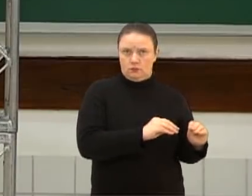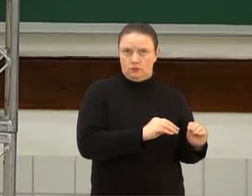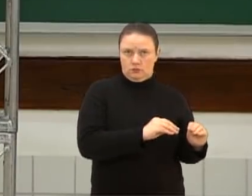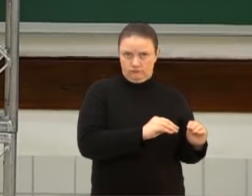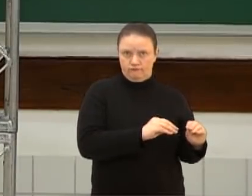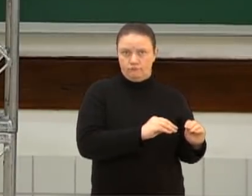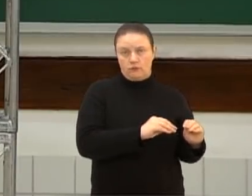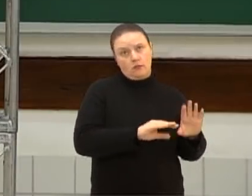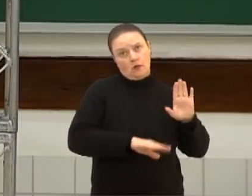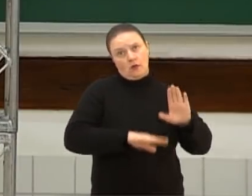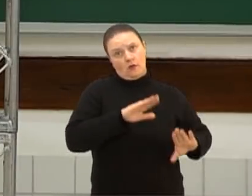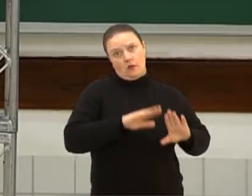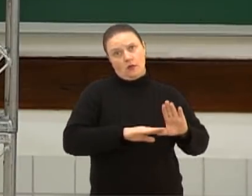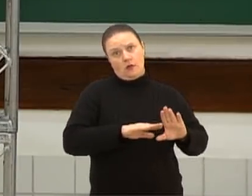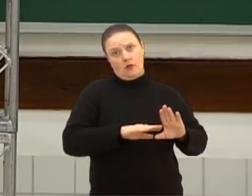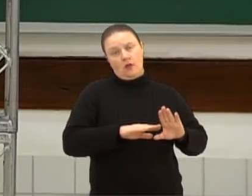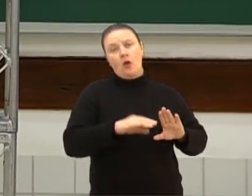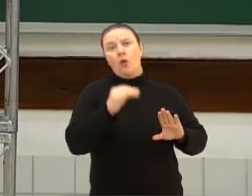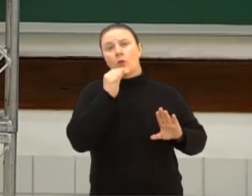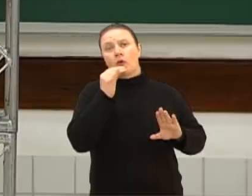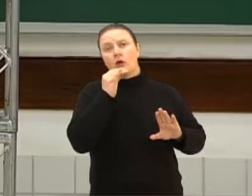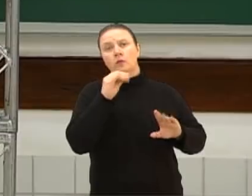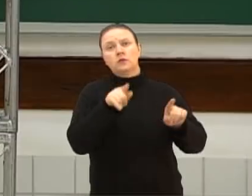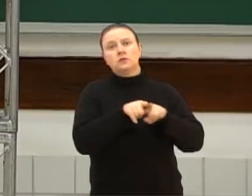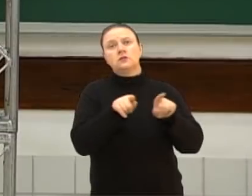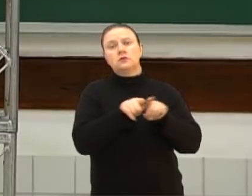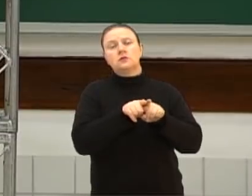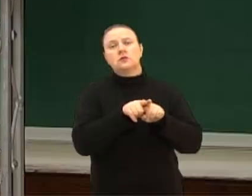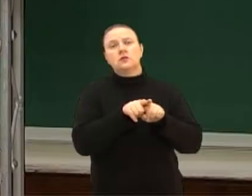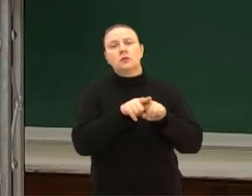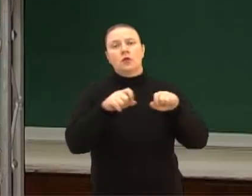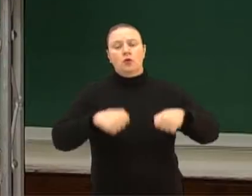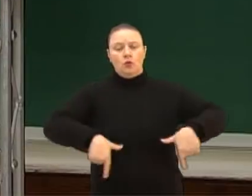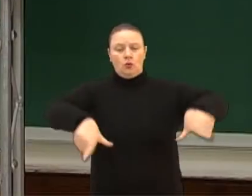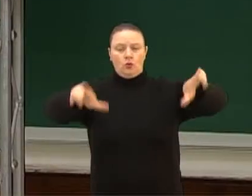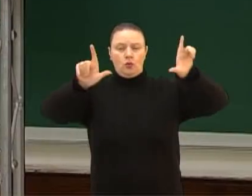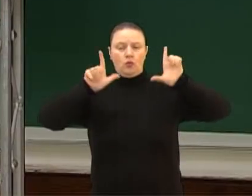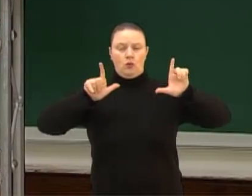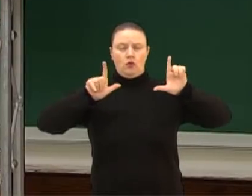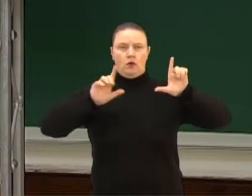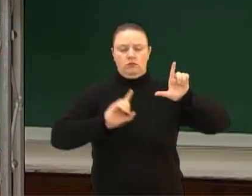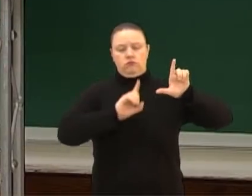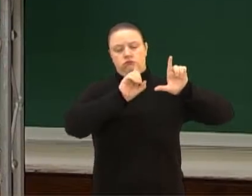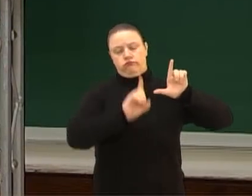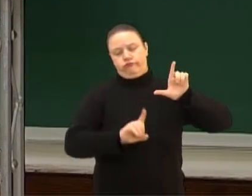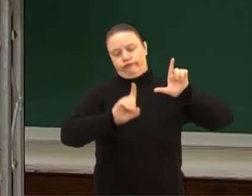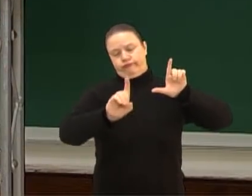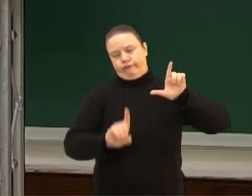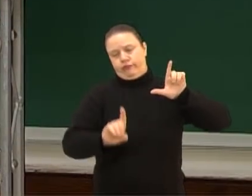questão de estar saindo para fora do quadro representa? O que será que isso quer dizer? Tá? O